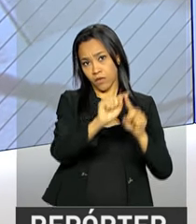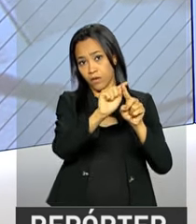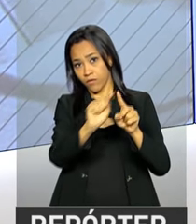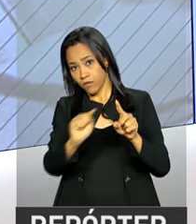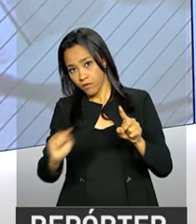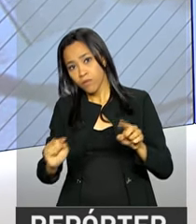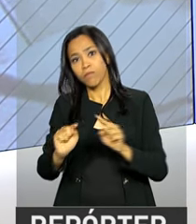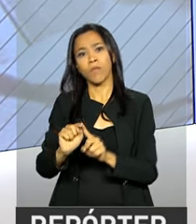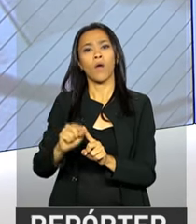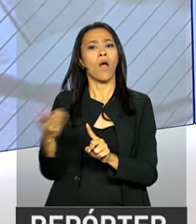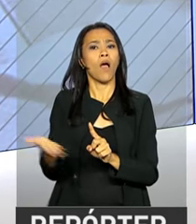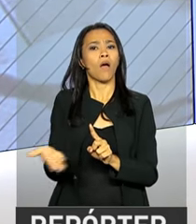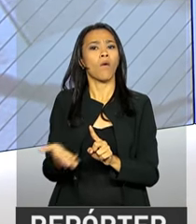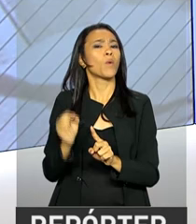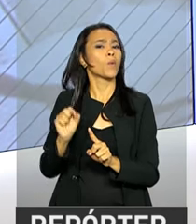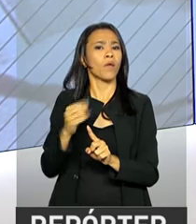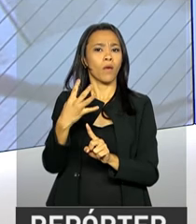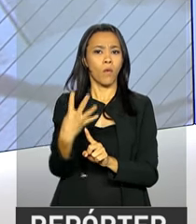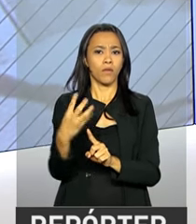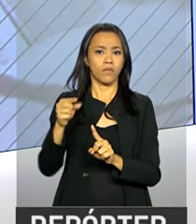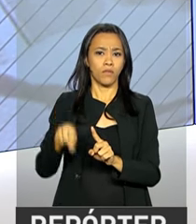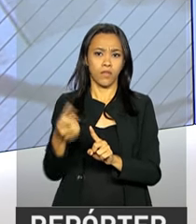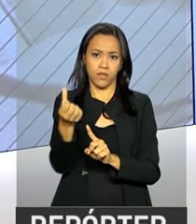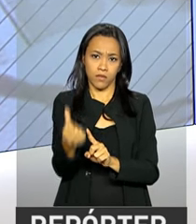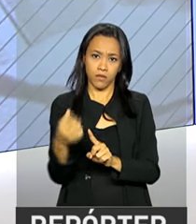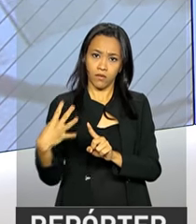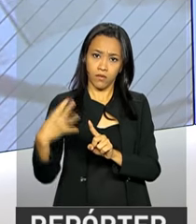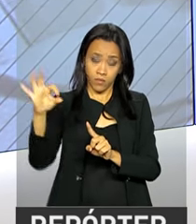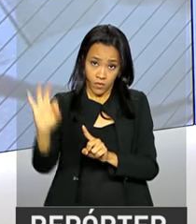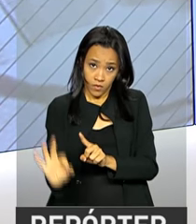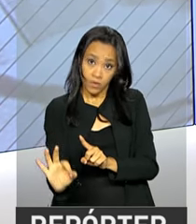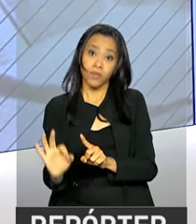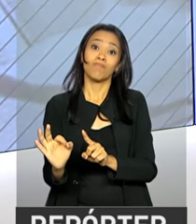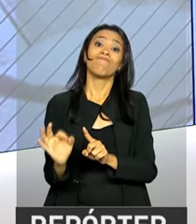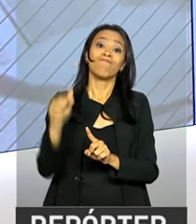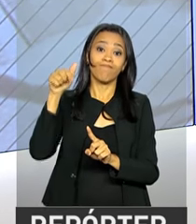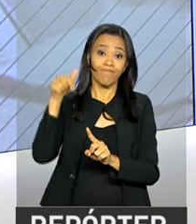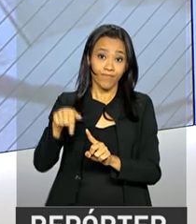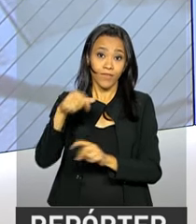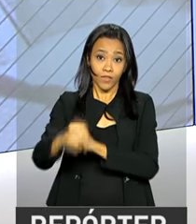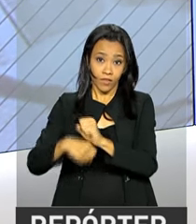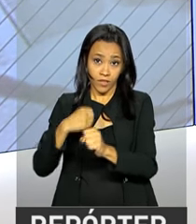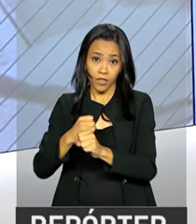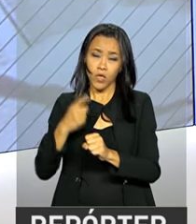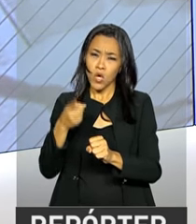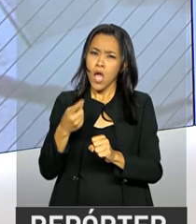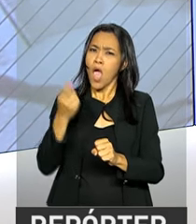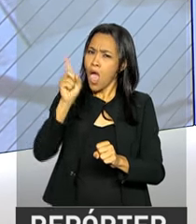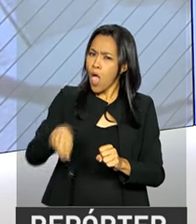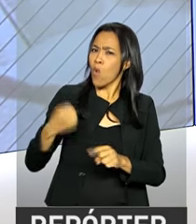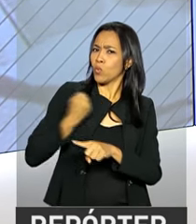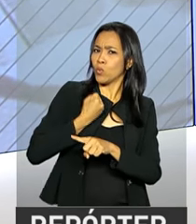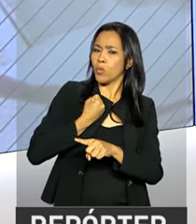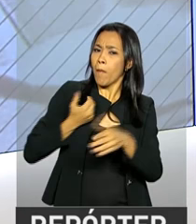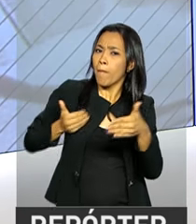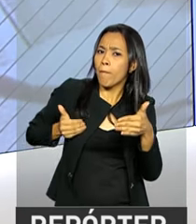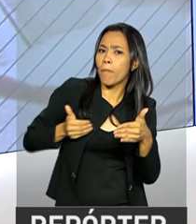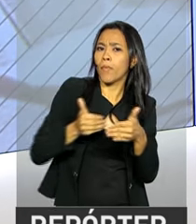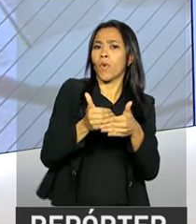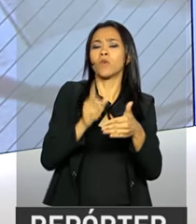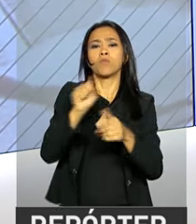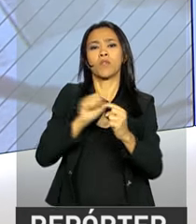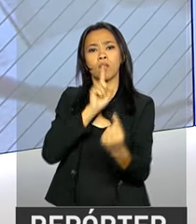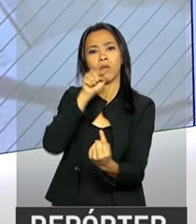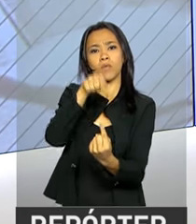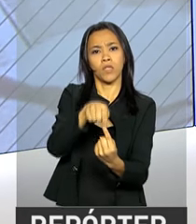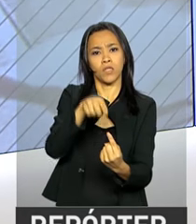e agora a previsão atual é de 4,64%, número que está mais próximo do centro da meta do governo que